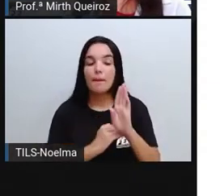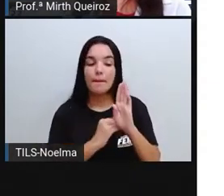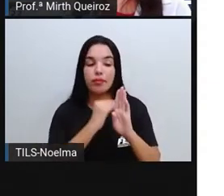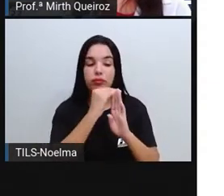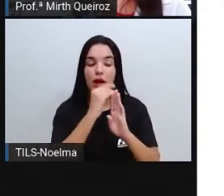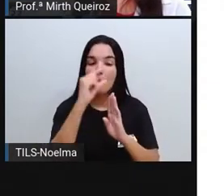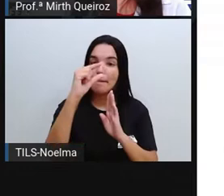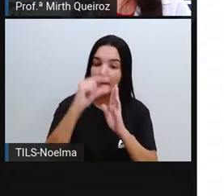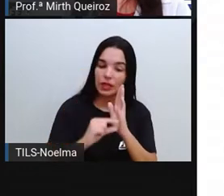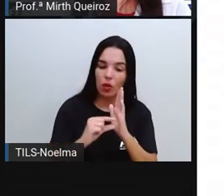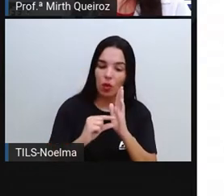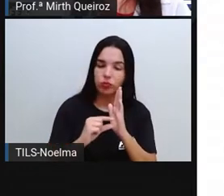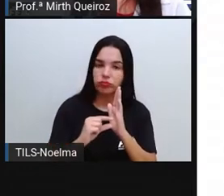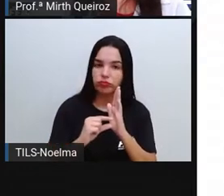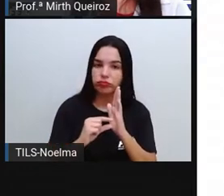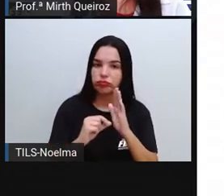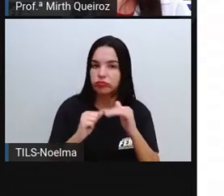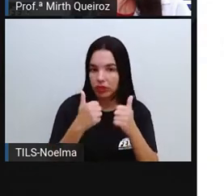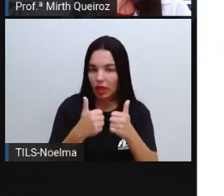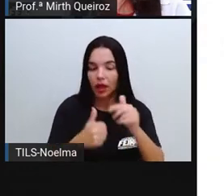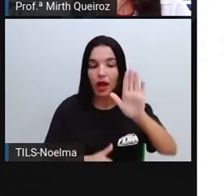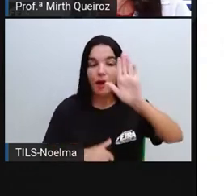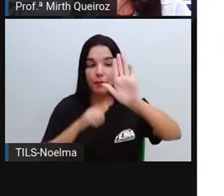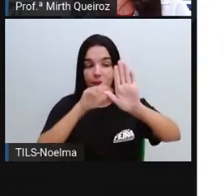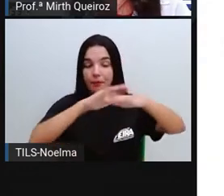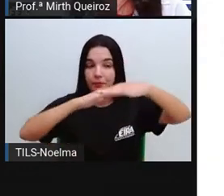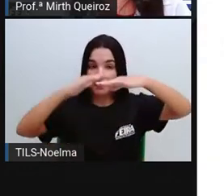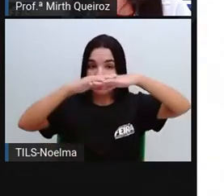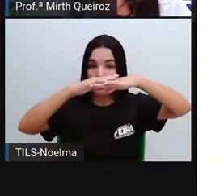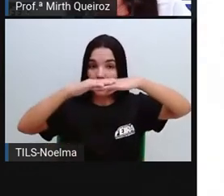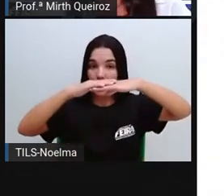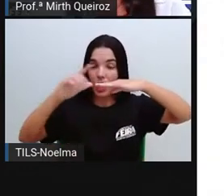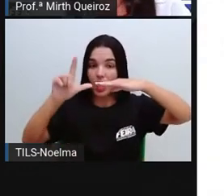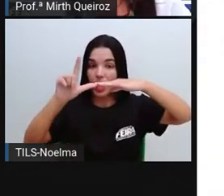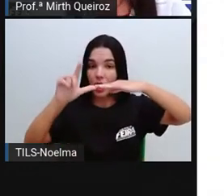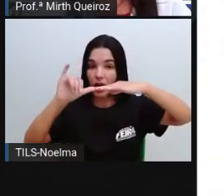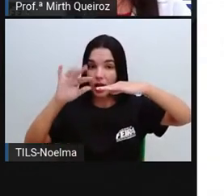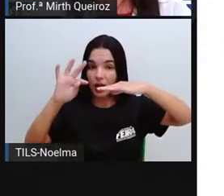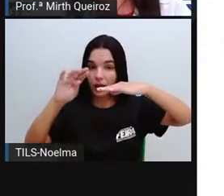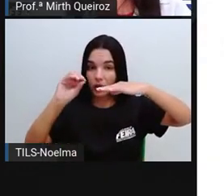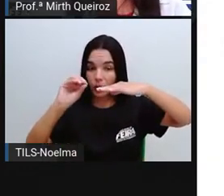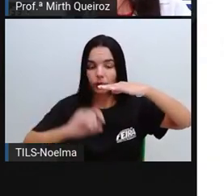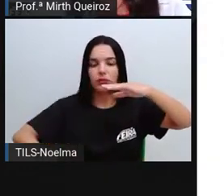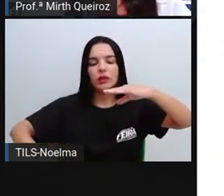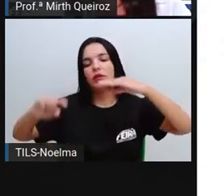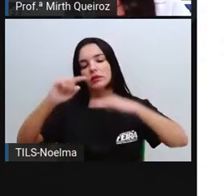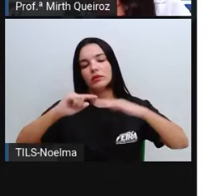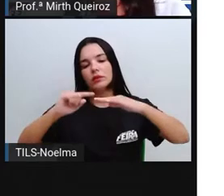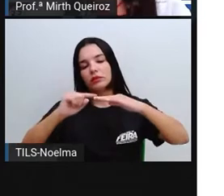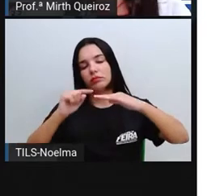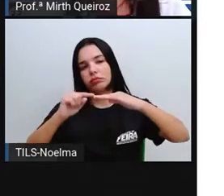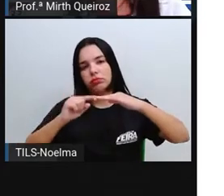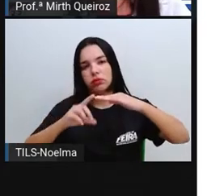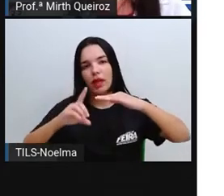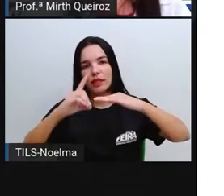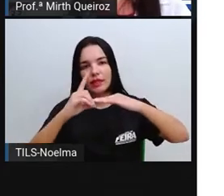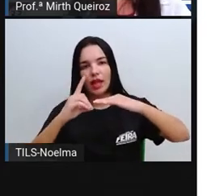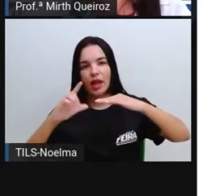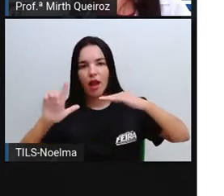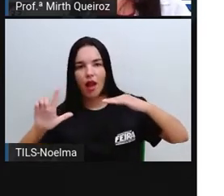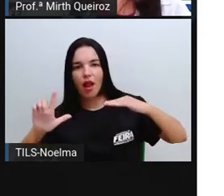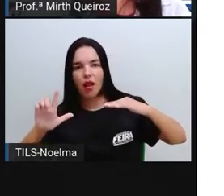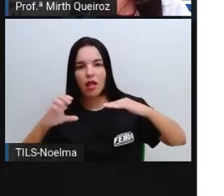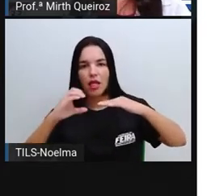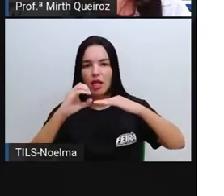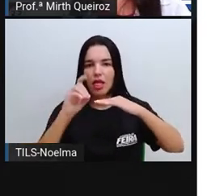menores do que o litro e nesse caso é o decilitro que a décima parte do litro é o centilitro que é a